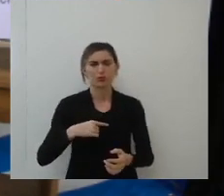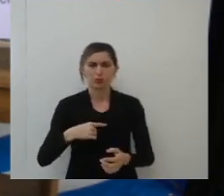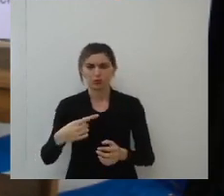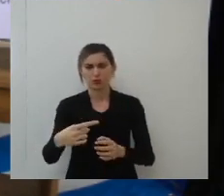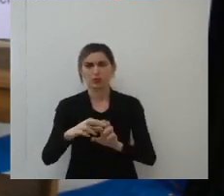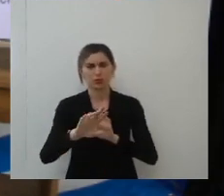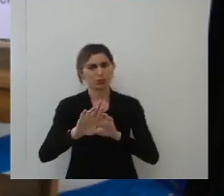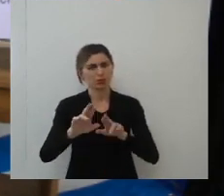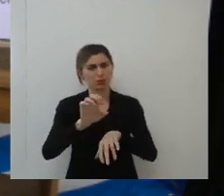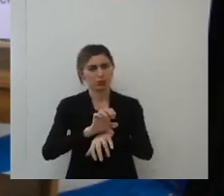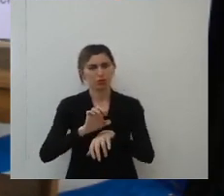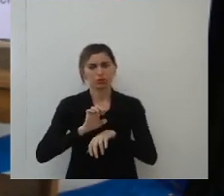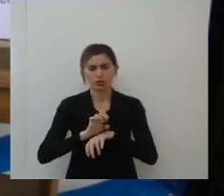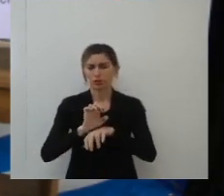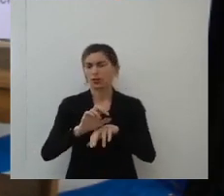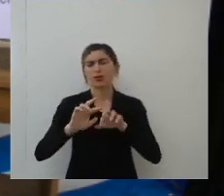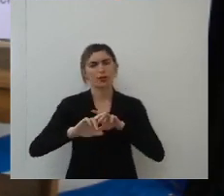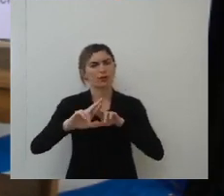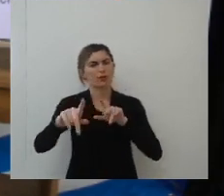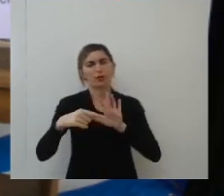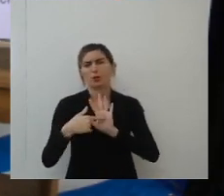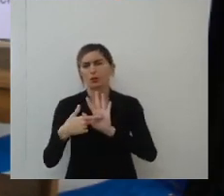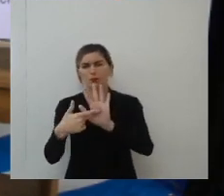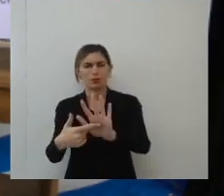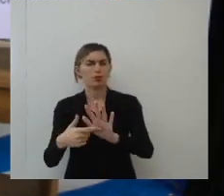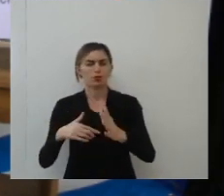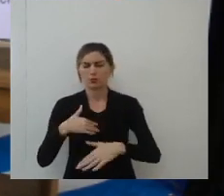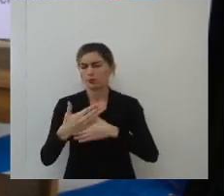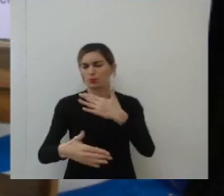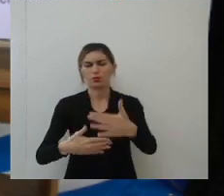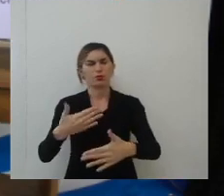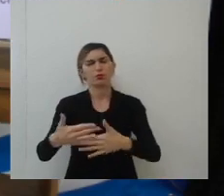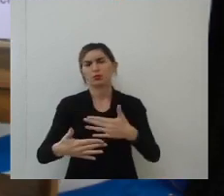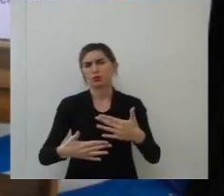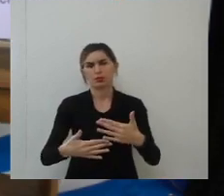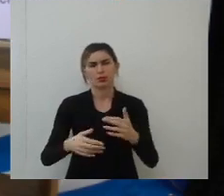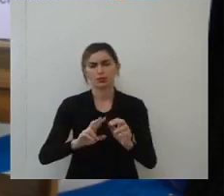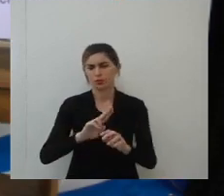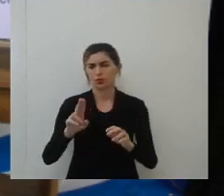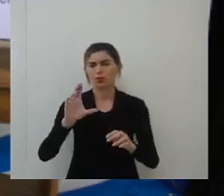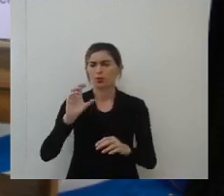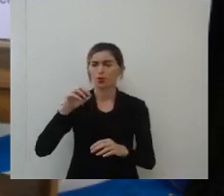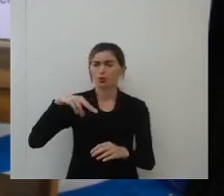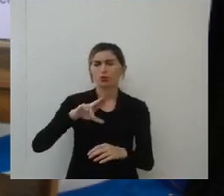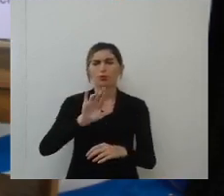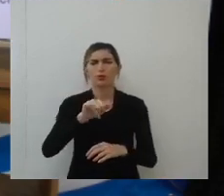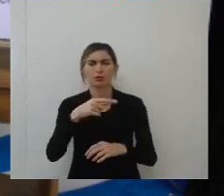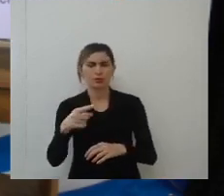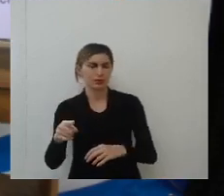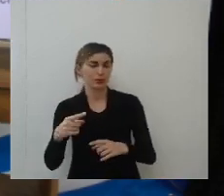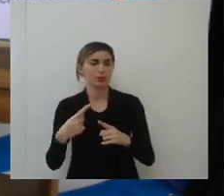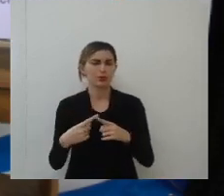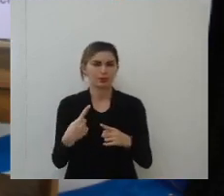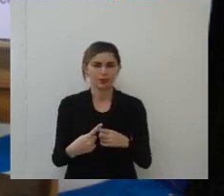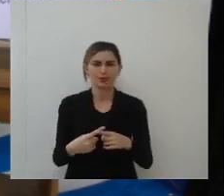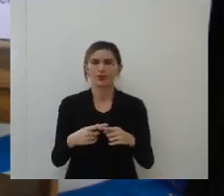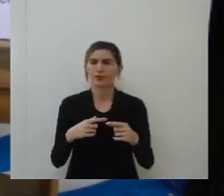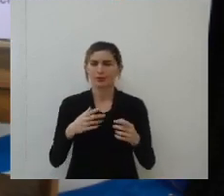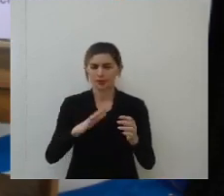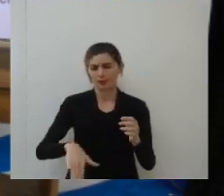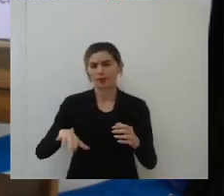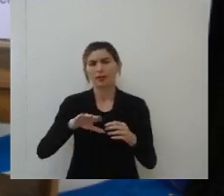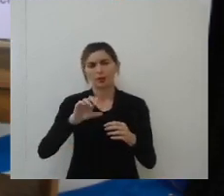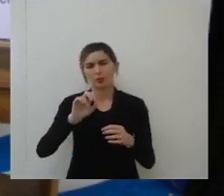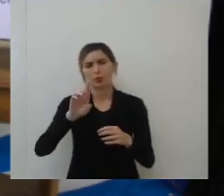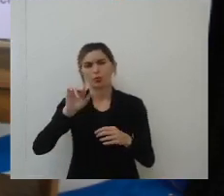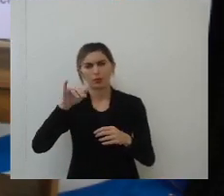estados diferentes. Então elas não apresentam esse processo de formação que a gente chamaria de conurbação para a área urbana. Mas sim,